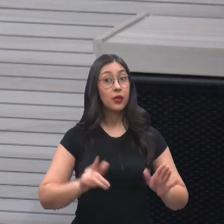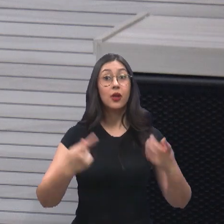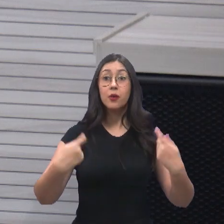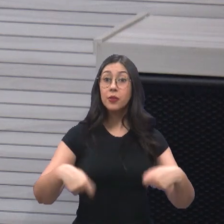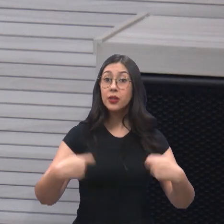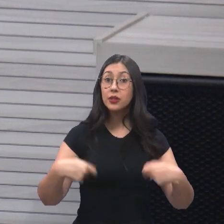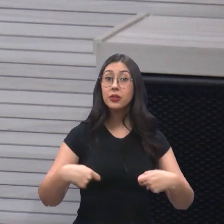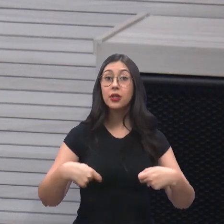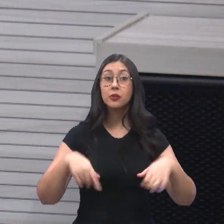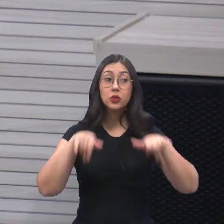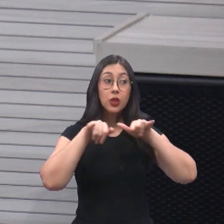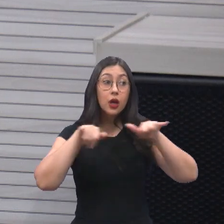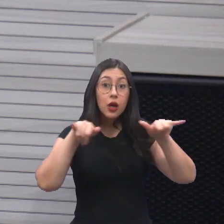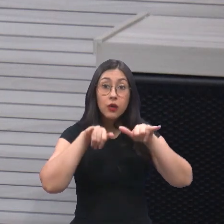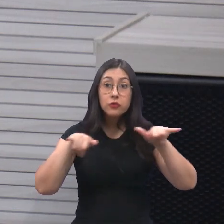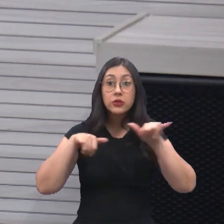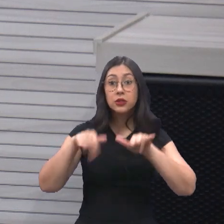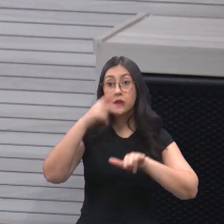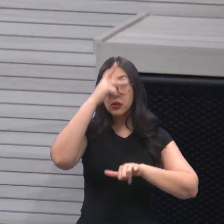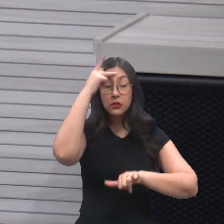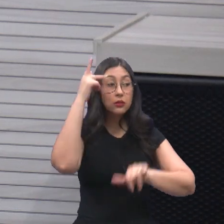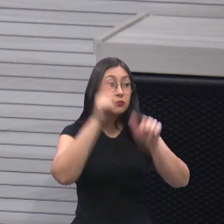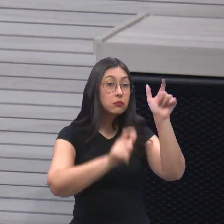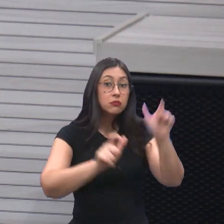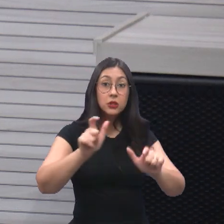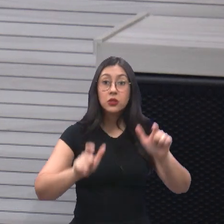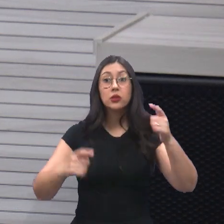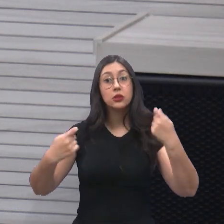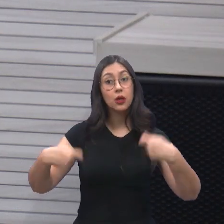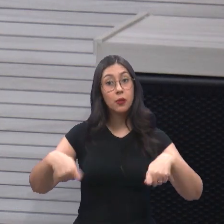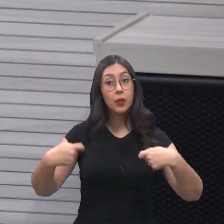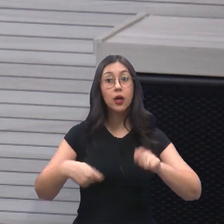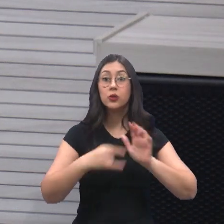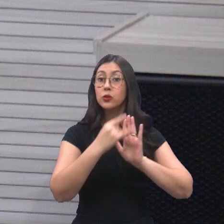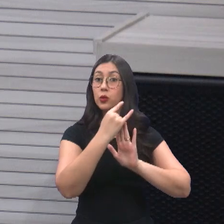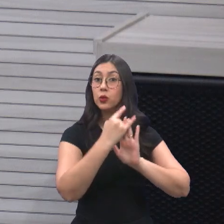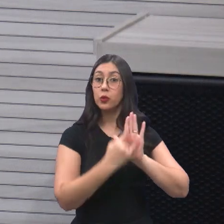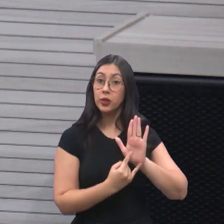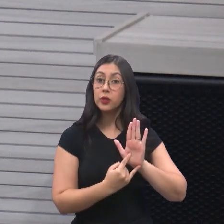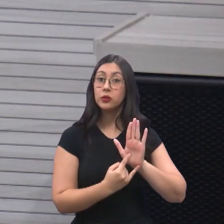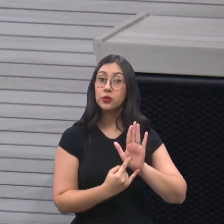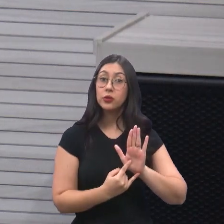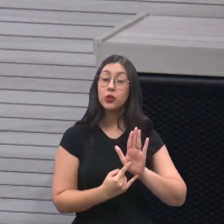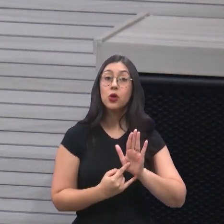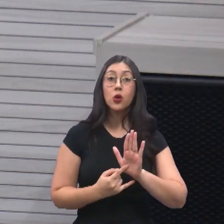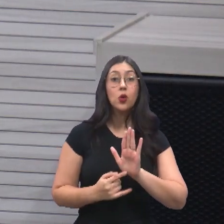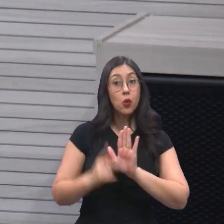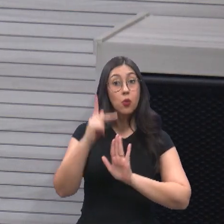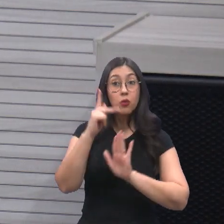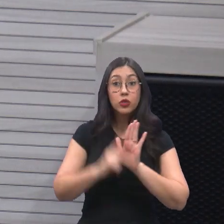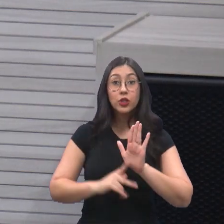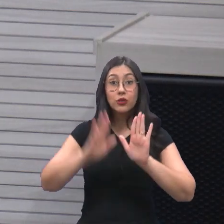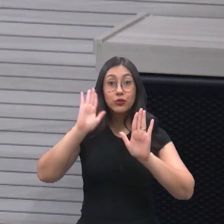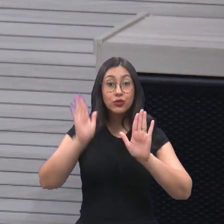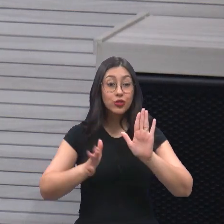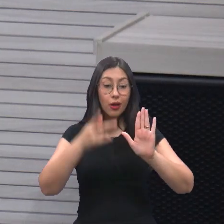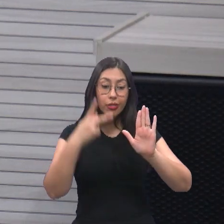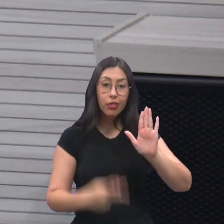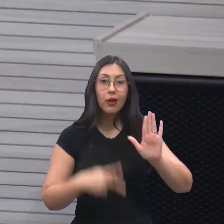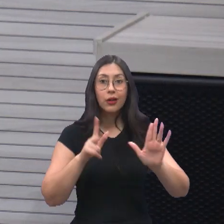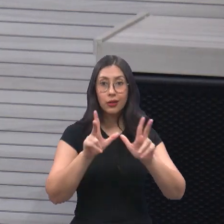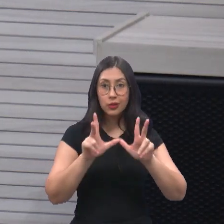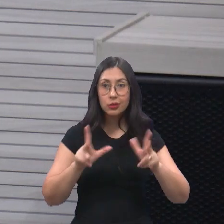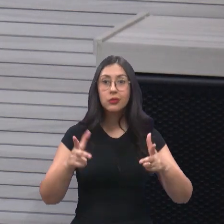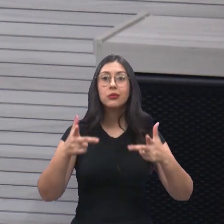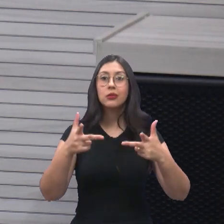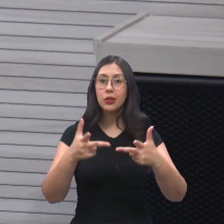avisar essas pessoas que dependem dessa regularização, que o projeto está aqui dentro da Câmara Municipal, e que